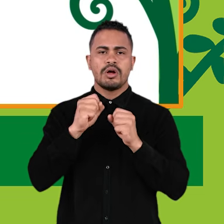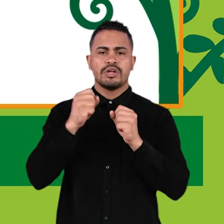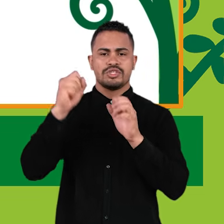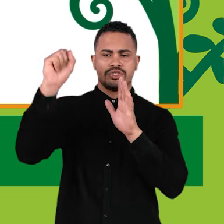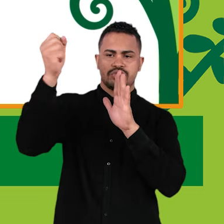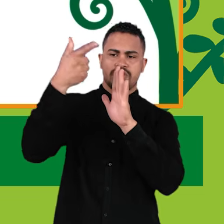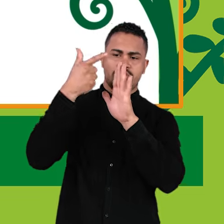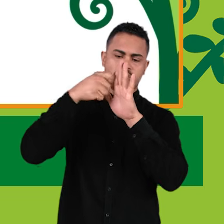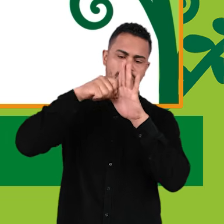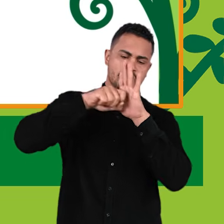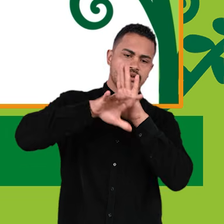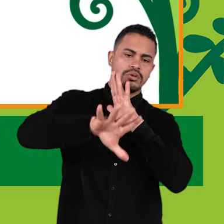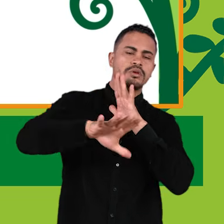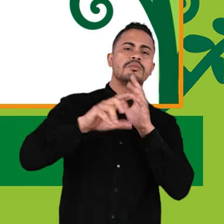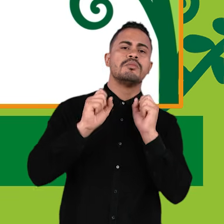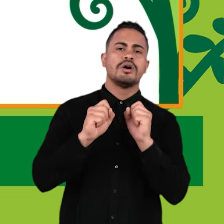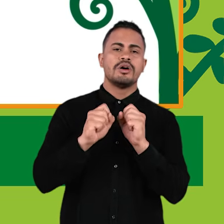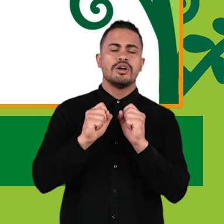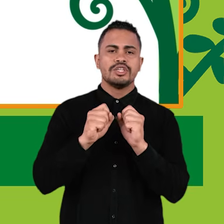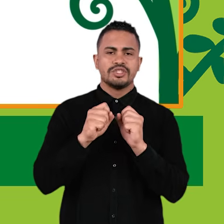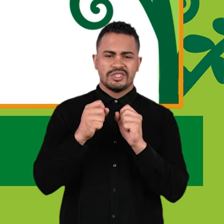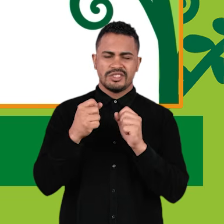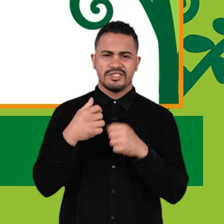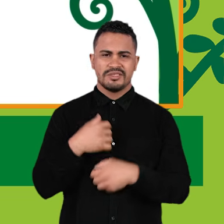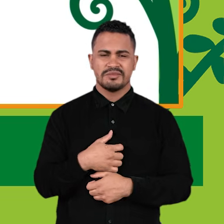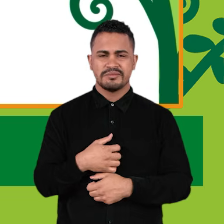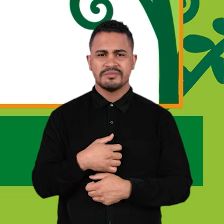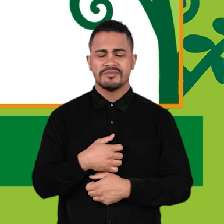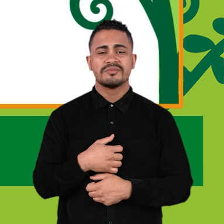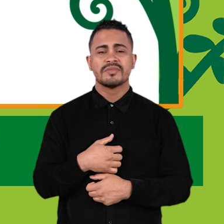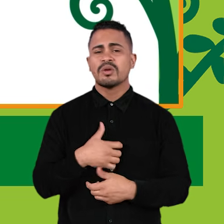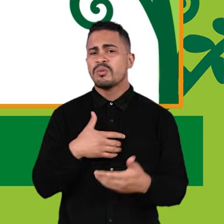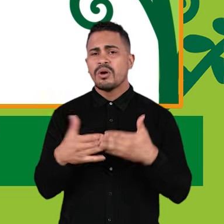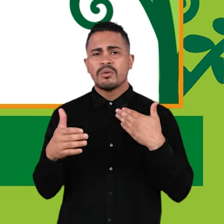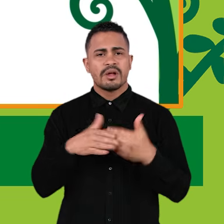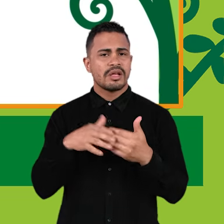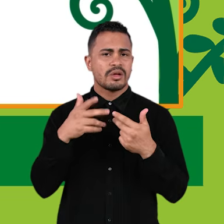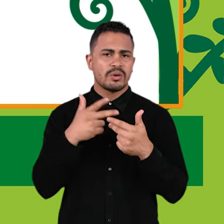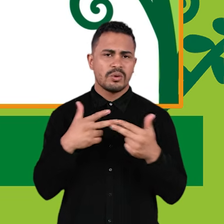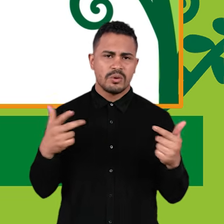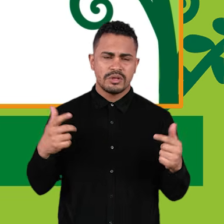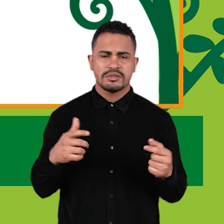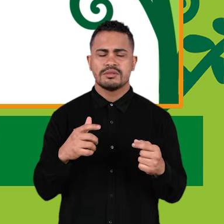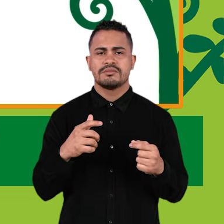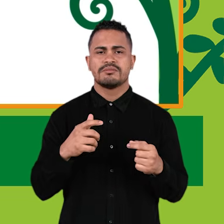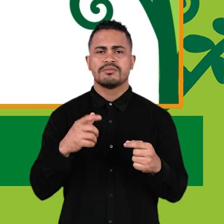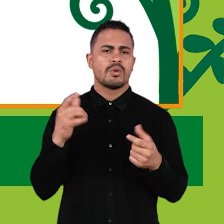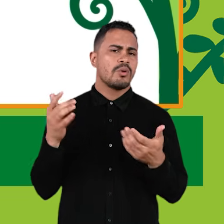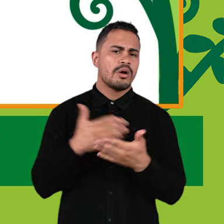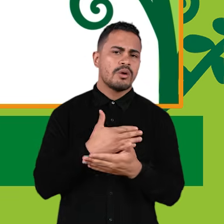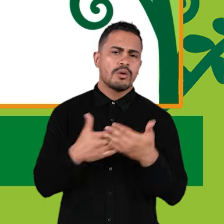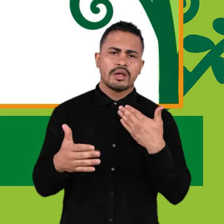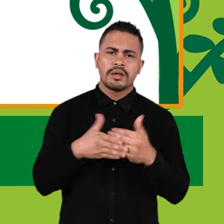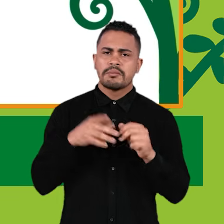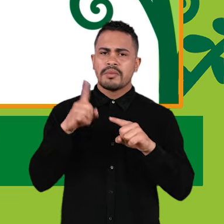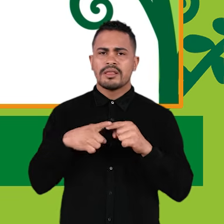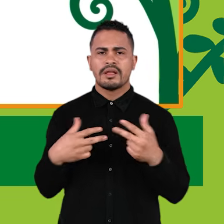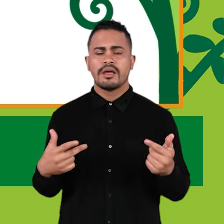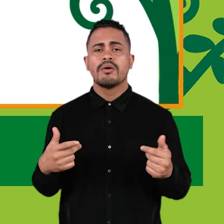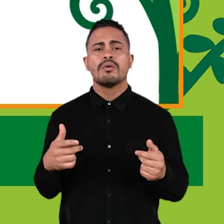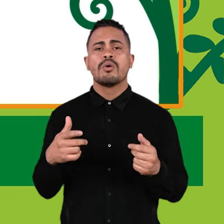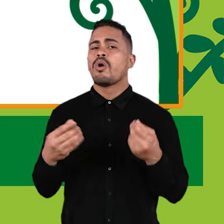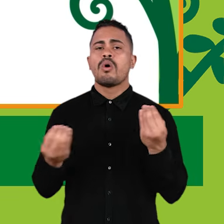sendo uma ilha de calor, digamos assim. Qualquer corpo, qualquer matéria, ela